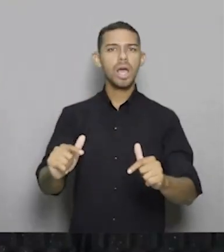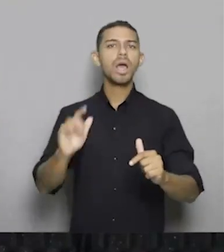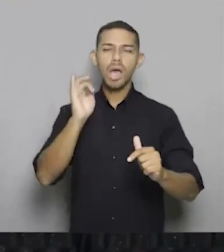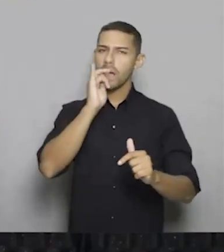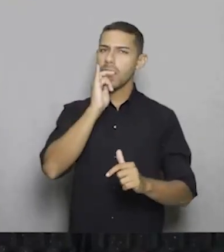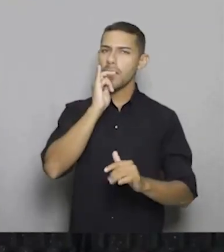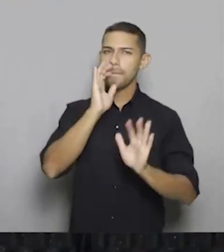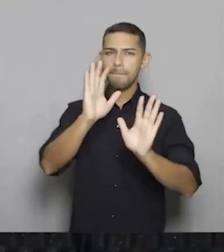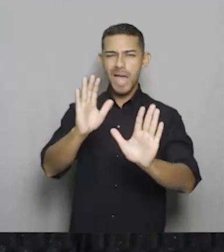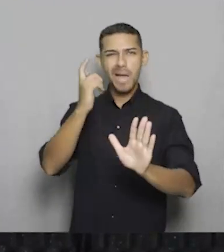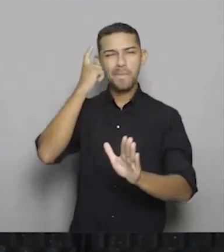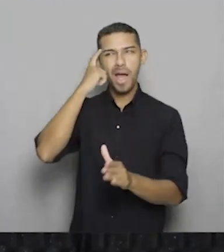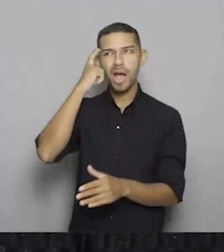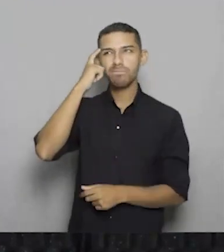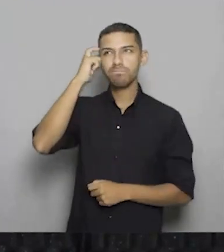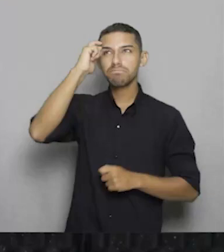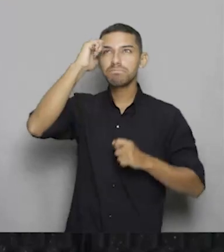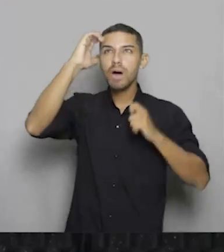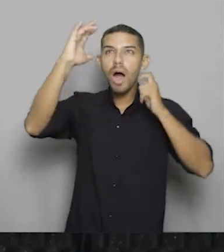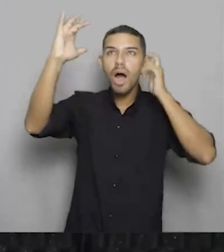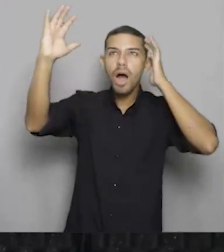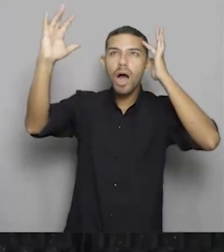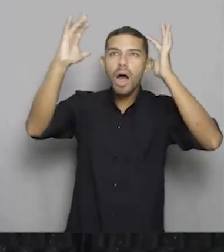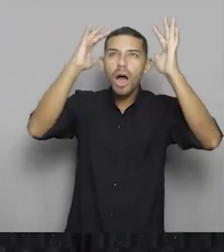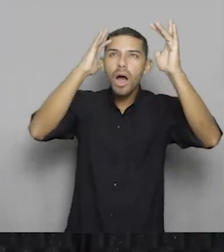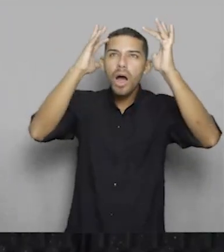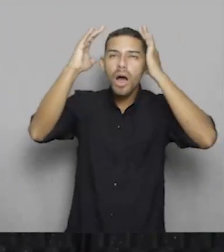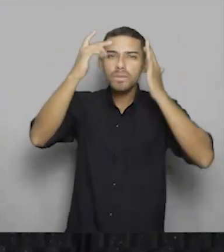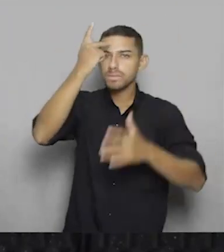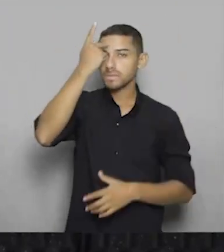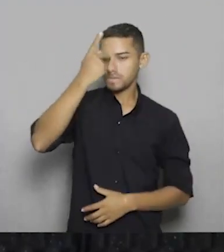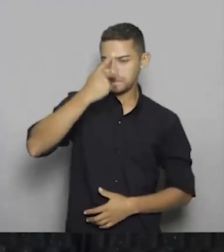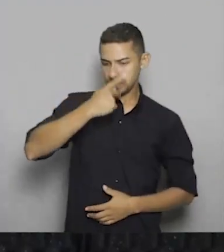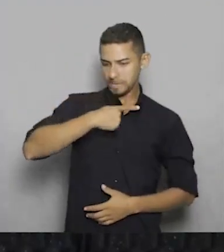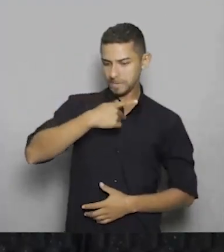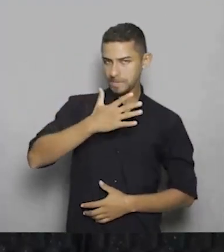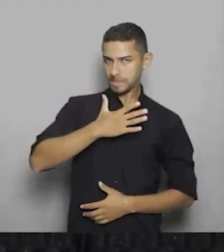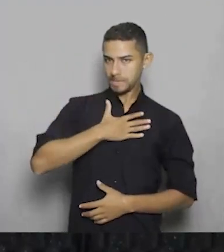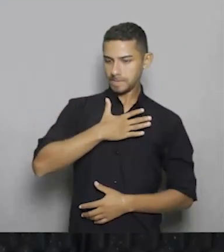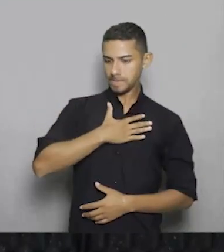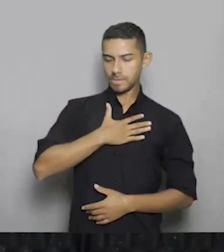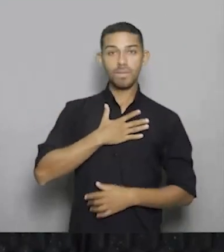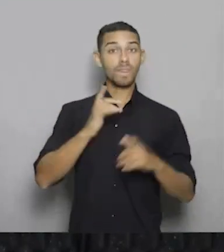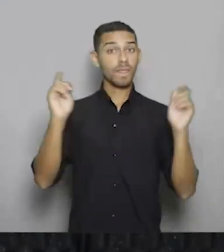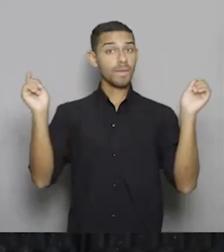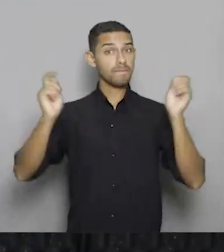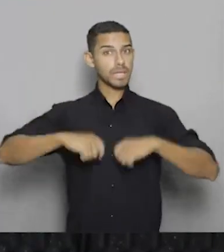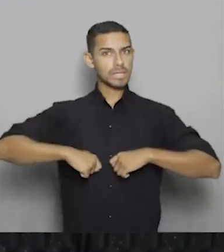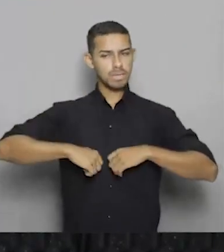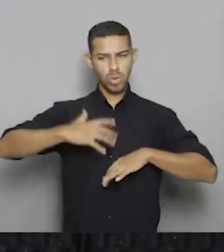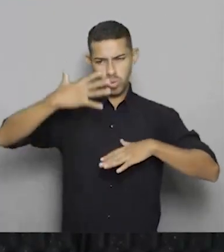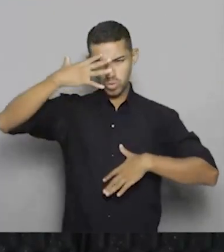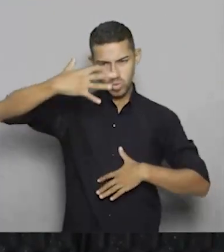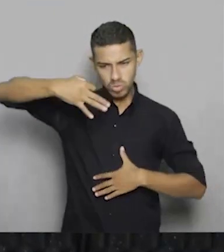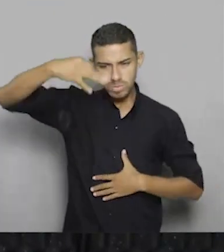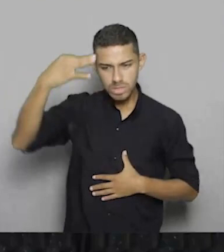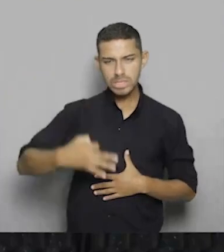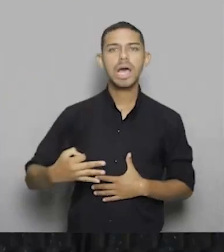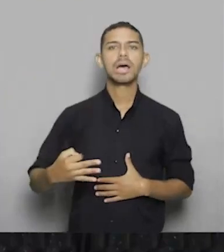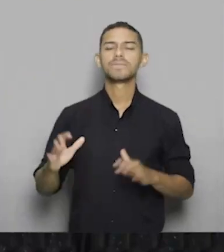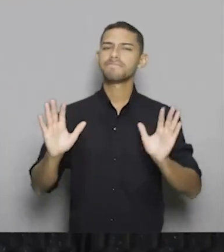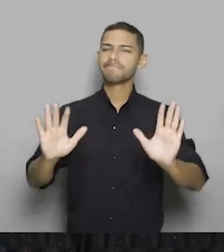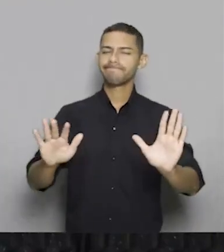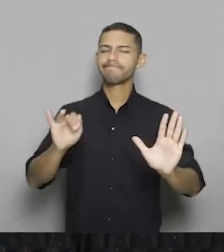pedem que a gente deixe de sonhar, né? Nossos sonhos, eu vou e tal, preciso uma coisa concreta. E essas